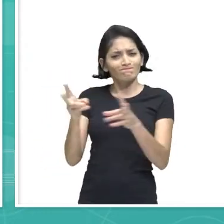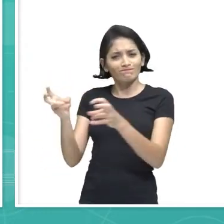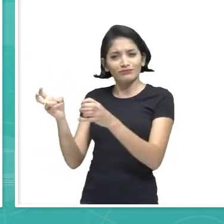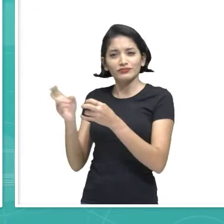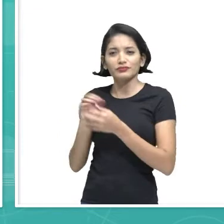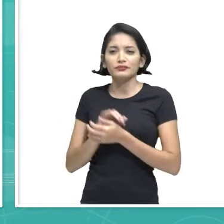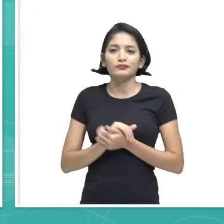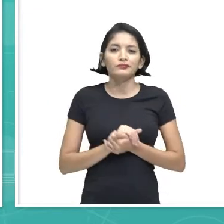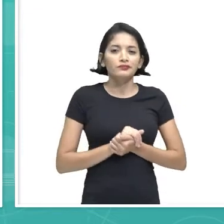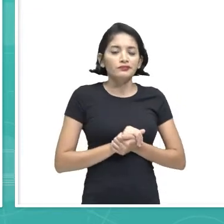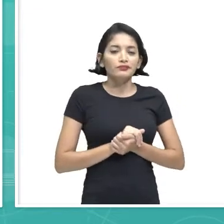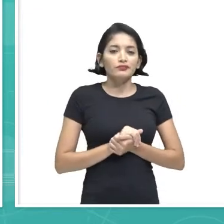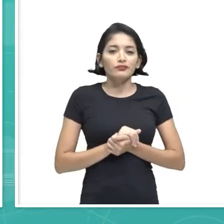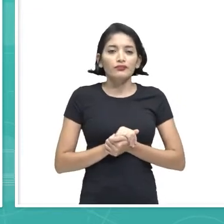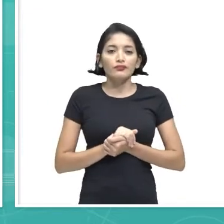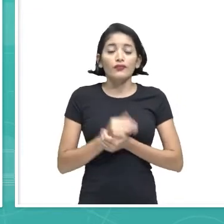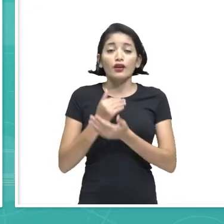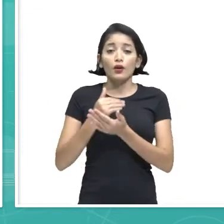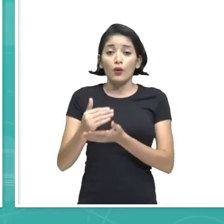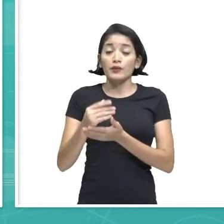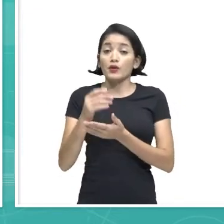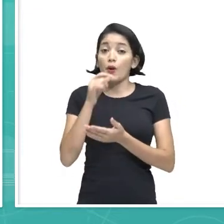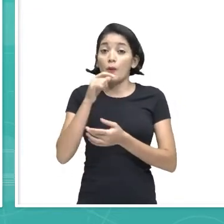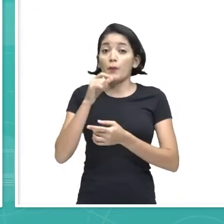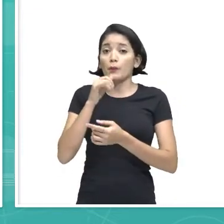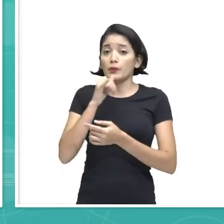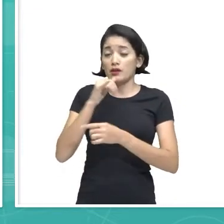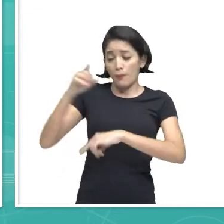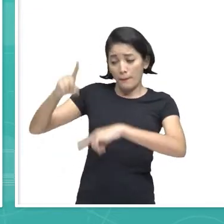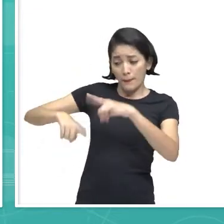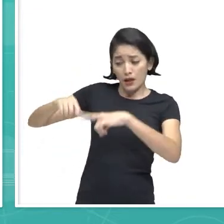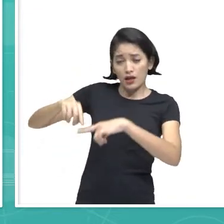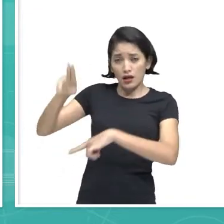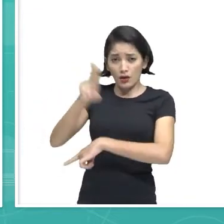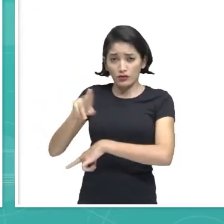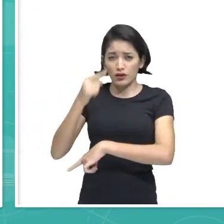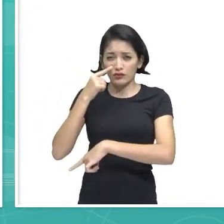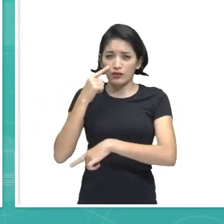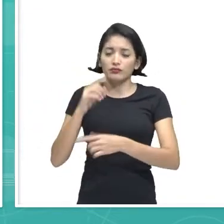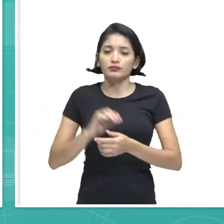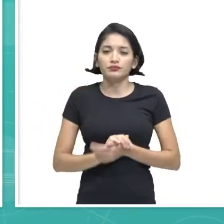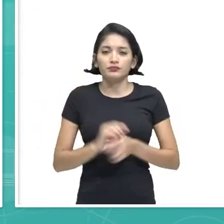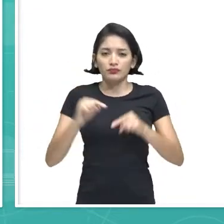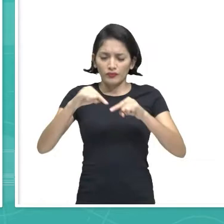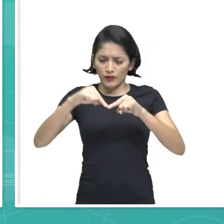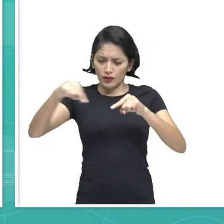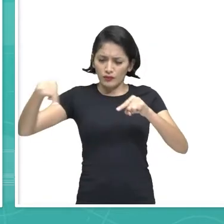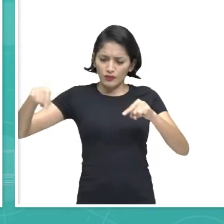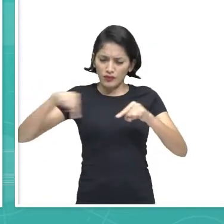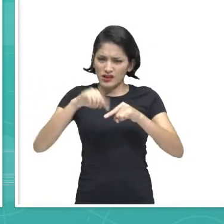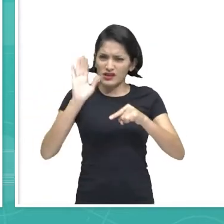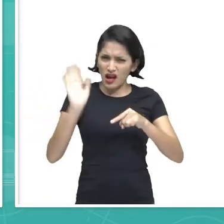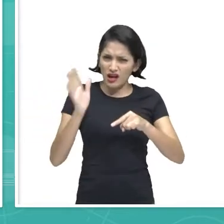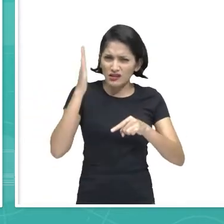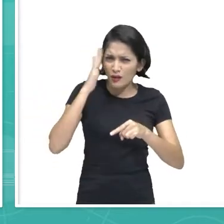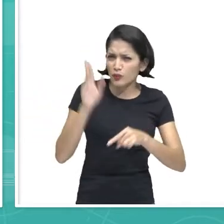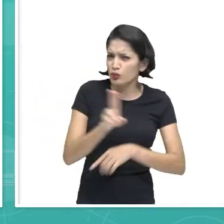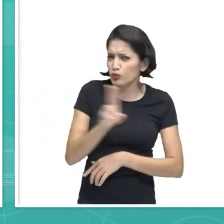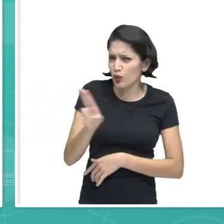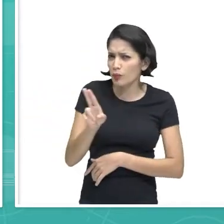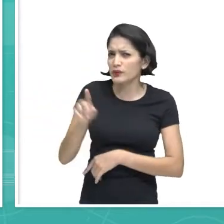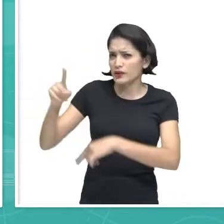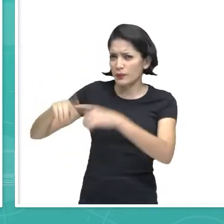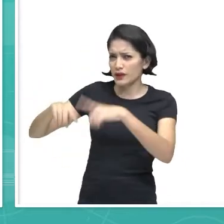interessantíssima. Começando aqui pelo equipamento que é utilizado. Observem aqui. Vocês sabem qual é o nome desse